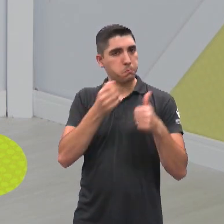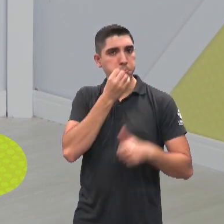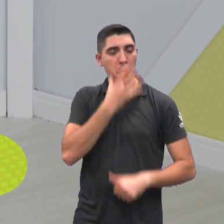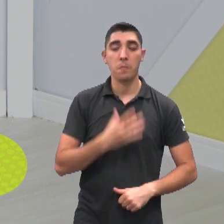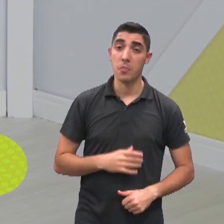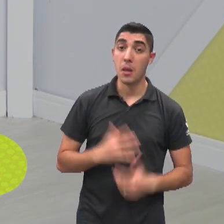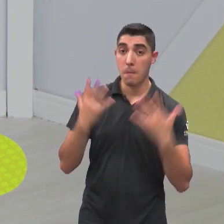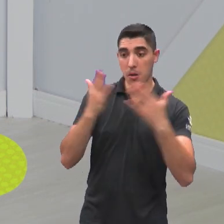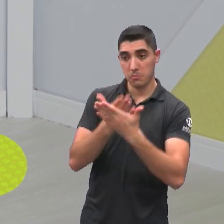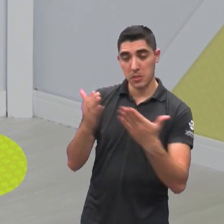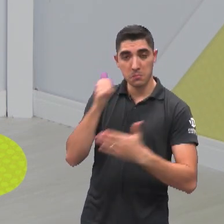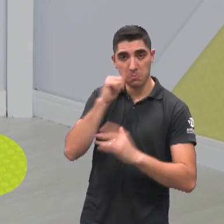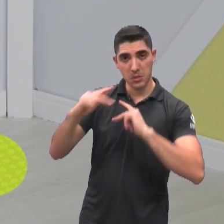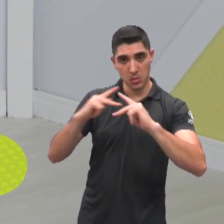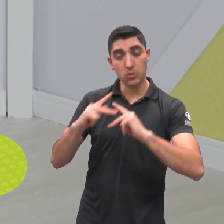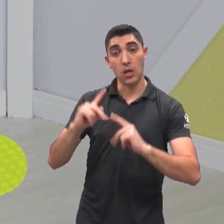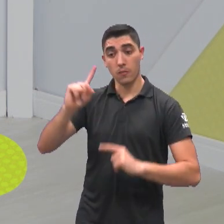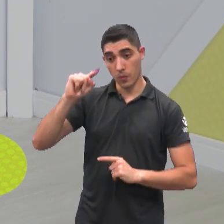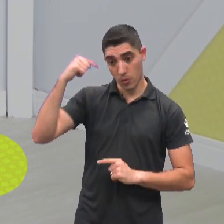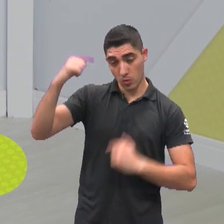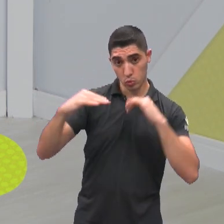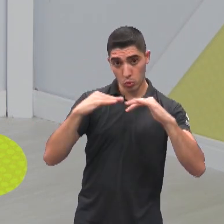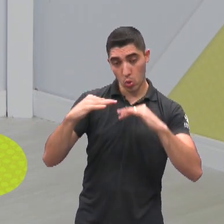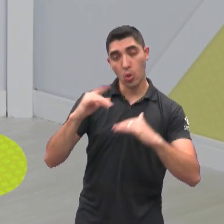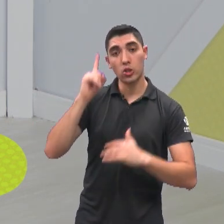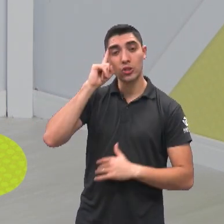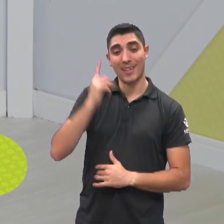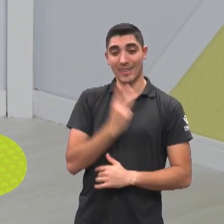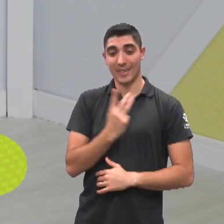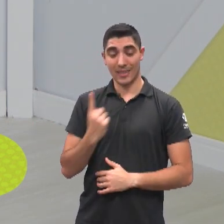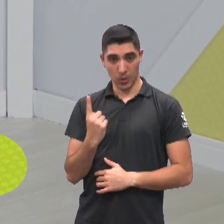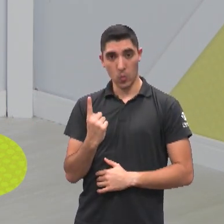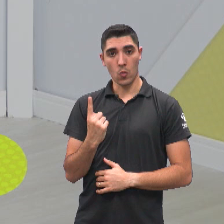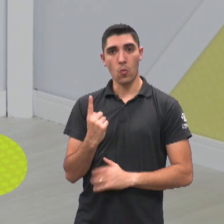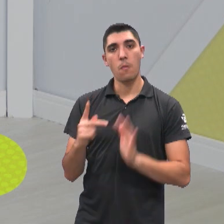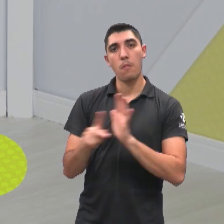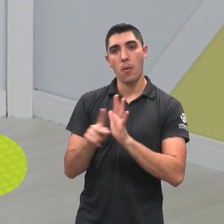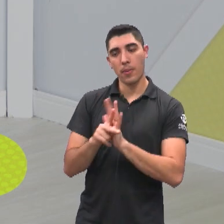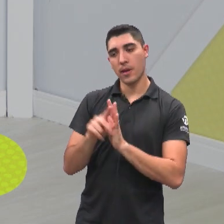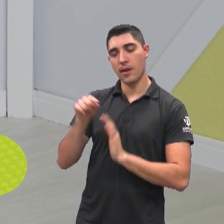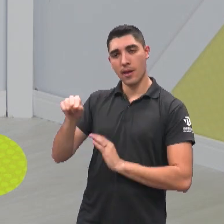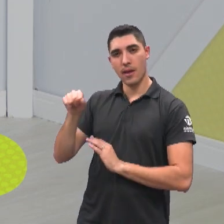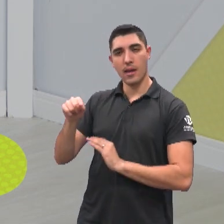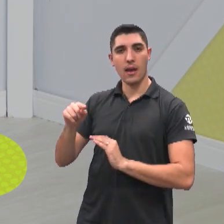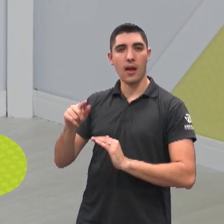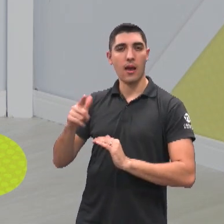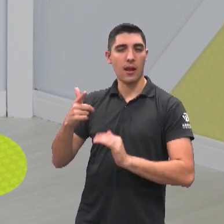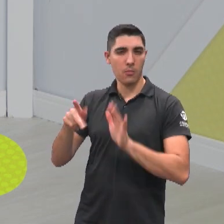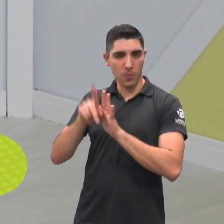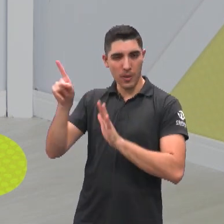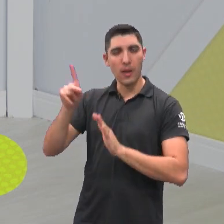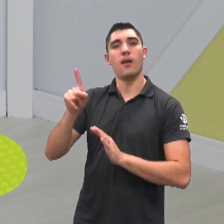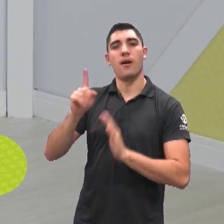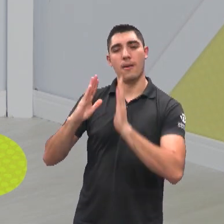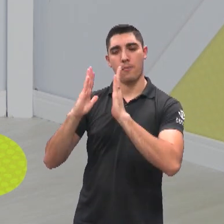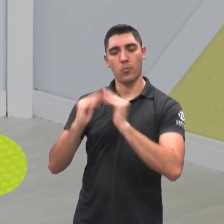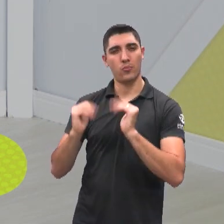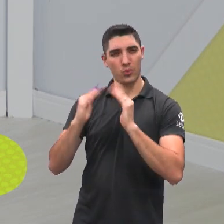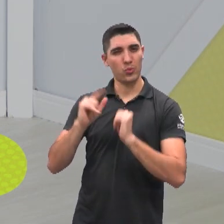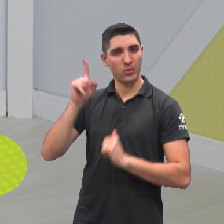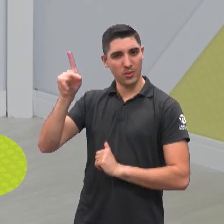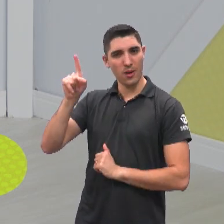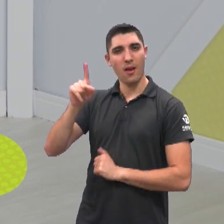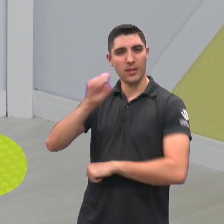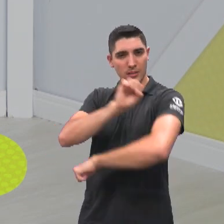trabalho. Próximo jogo do São José só no dia 31 contra o Barateiro de Santa Catarina, só que dessa vez é pela Liga Nacional, né? A Liga